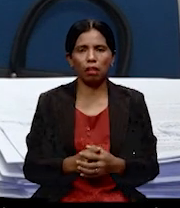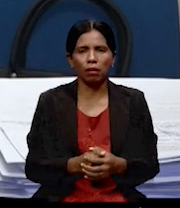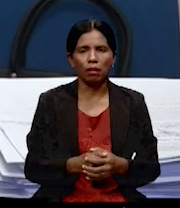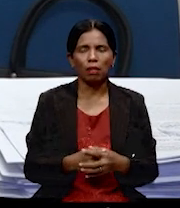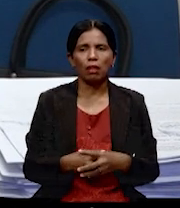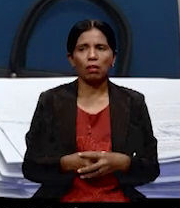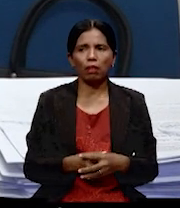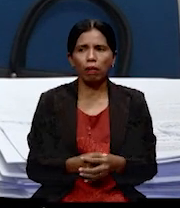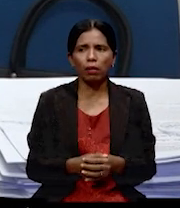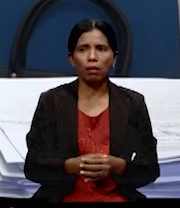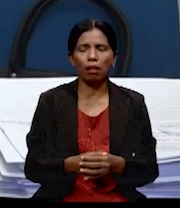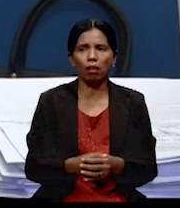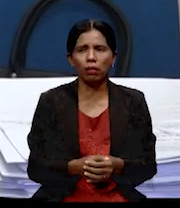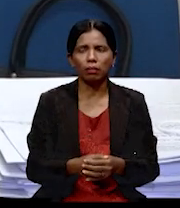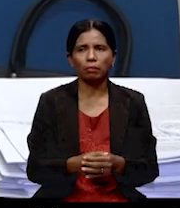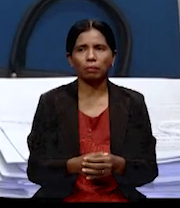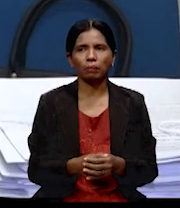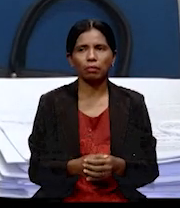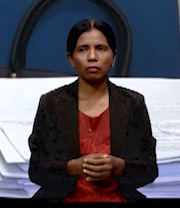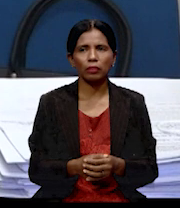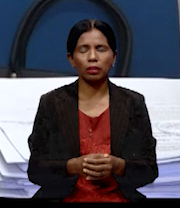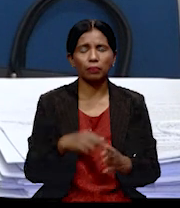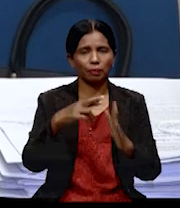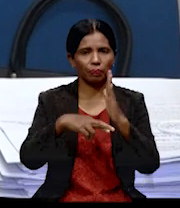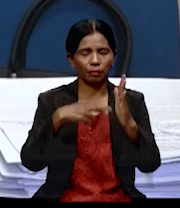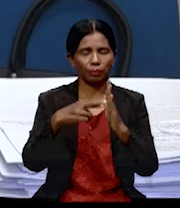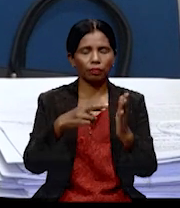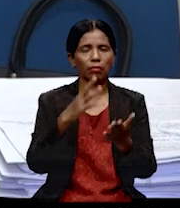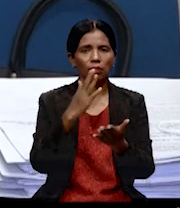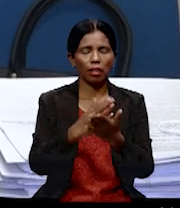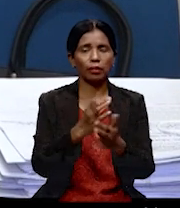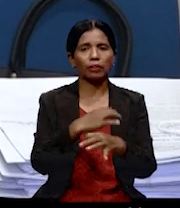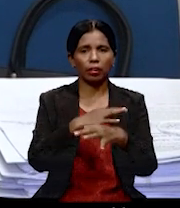ne, hasai atu hadiah zestaun.